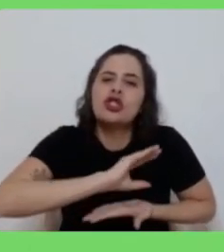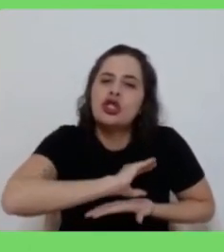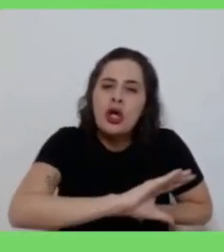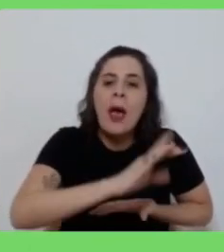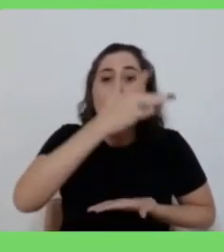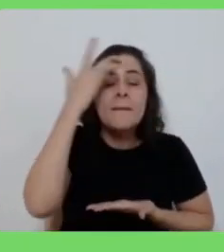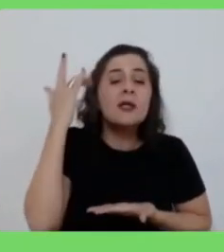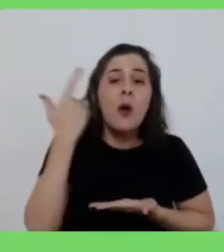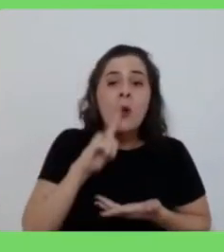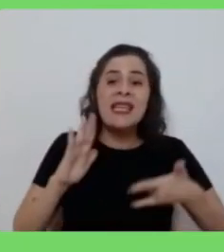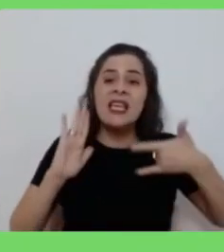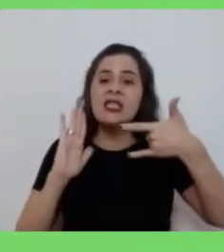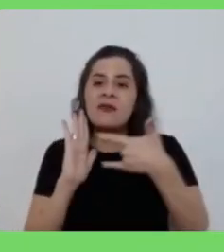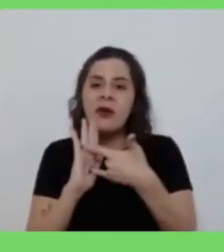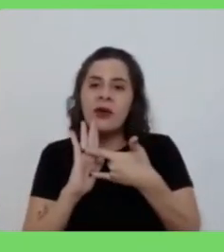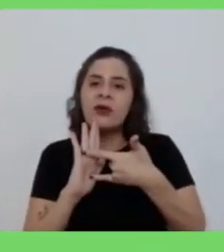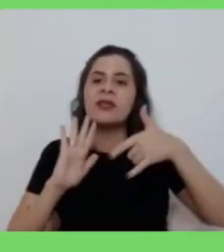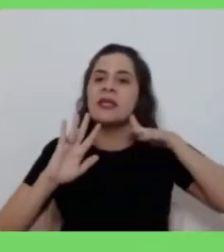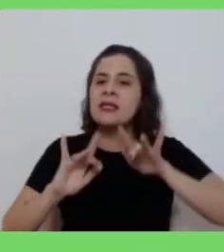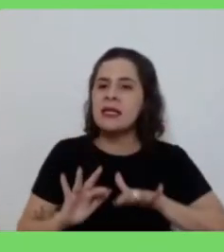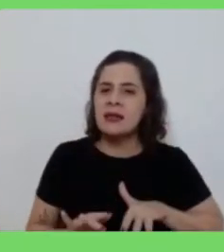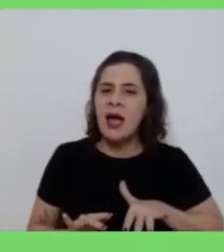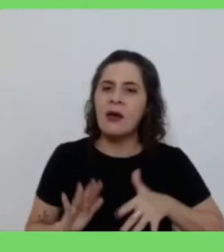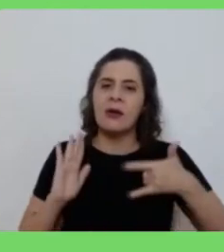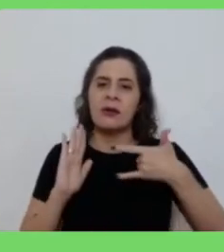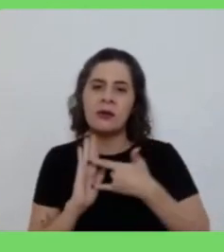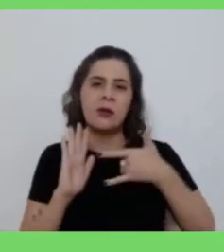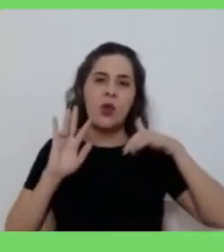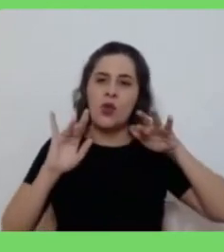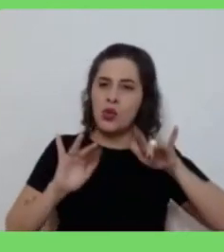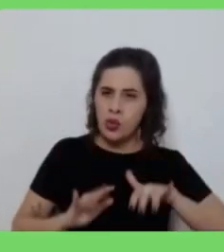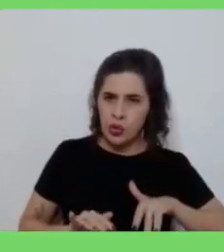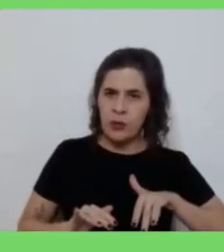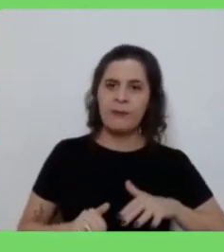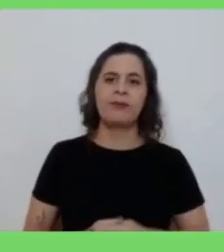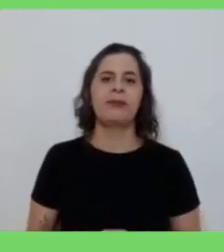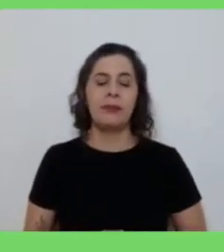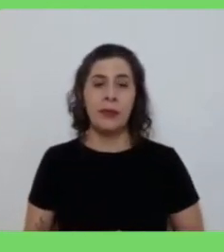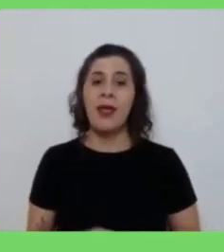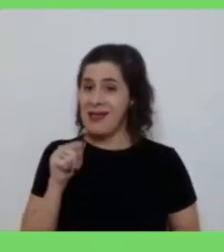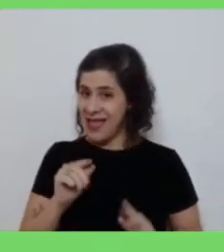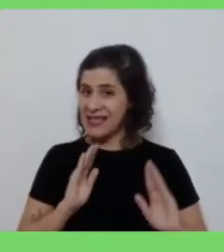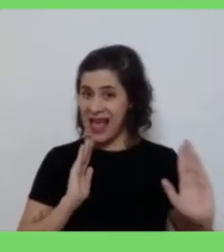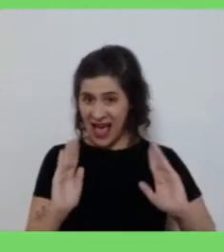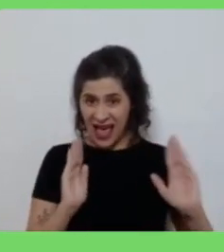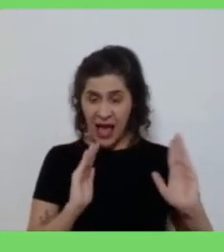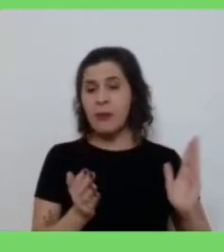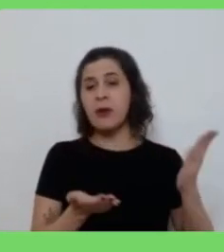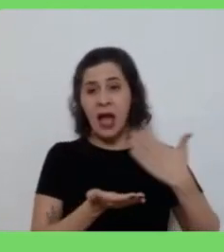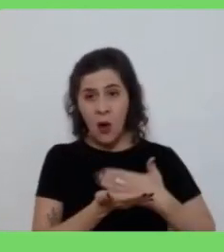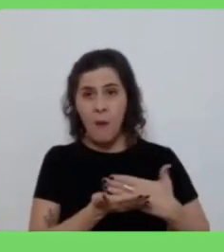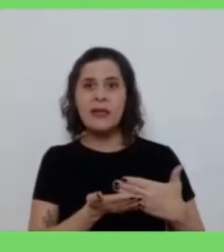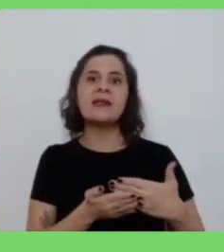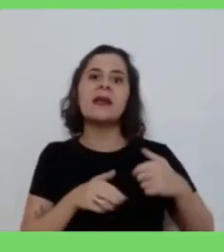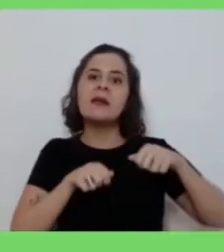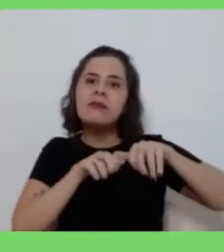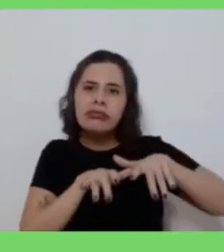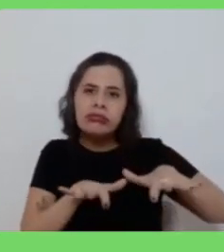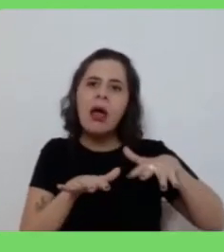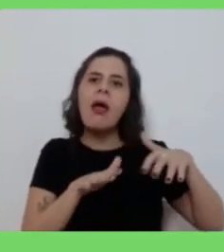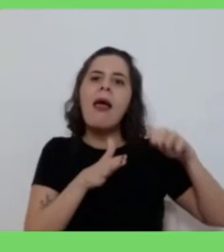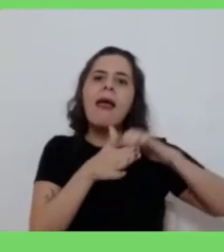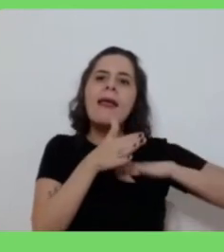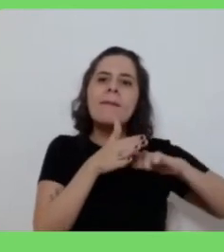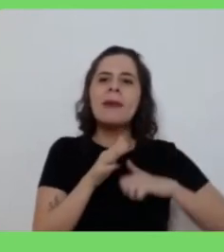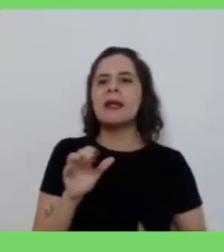para computador então tem começando nessa é começando as engenes né também né então a